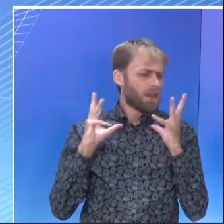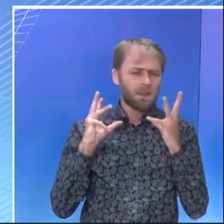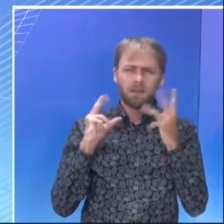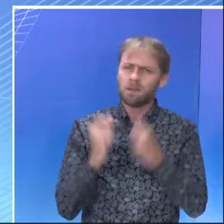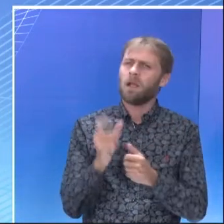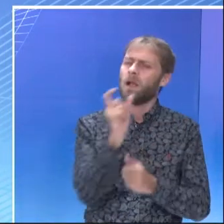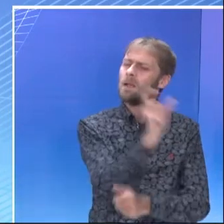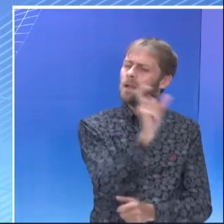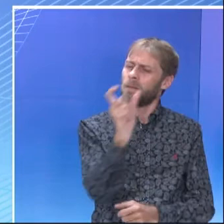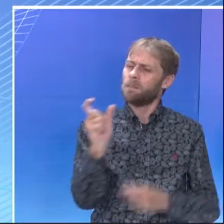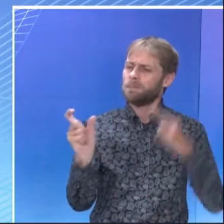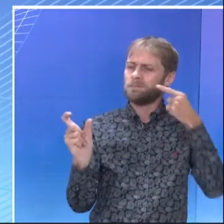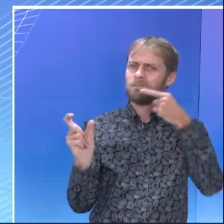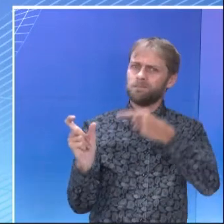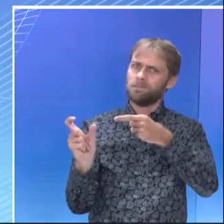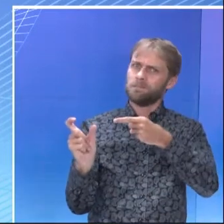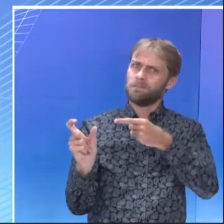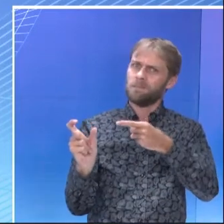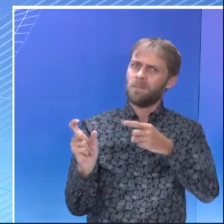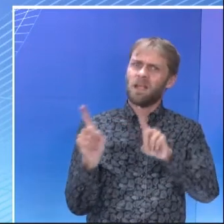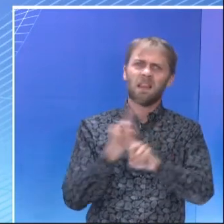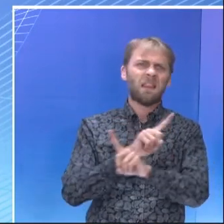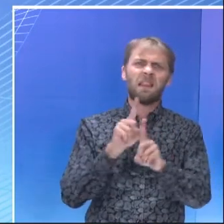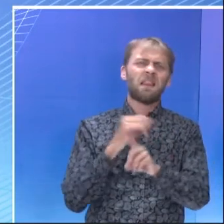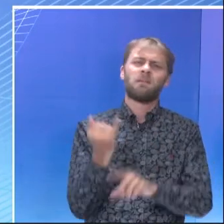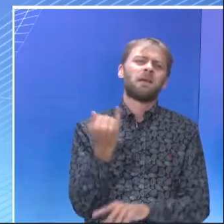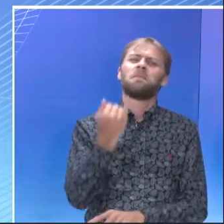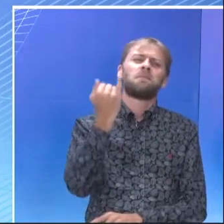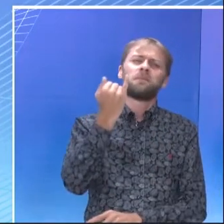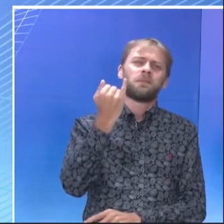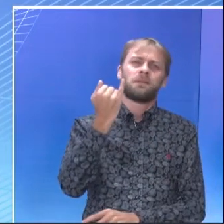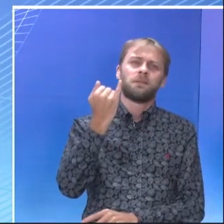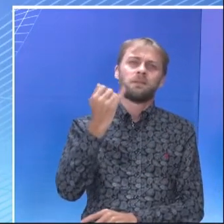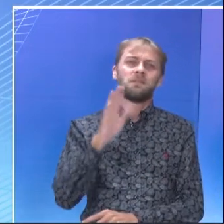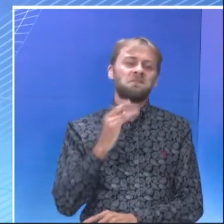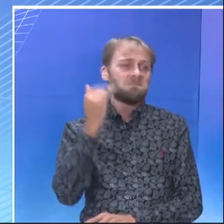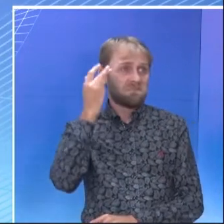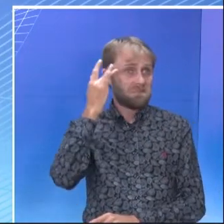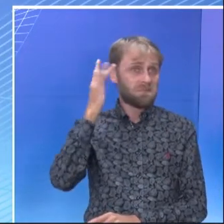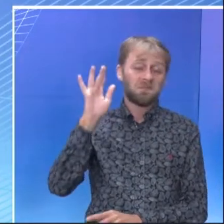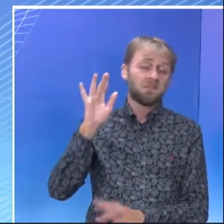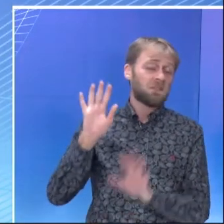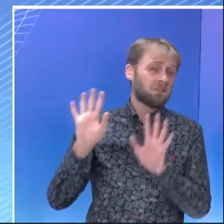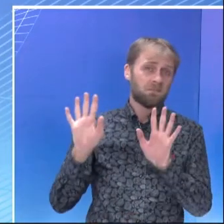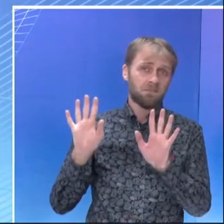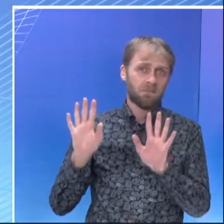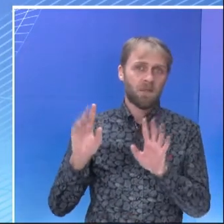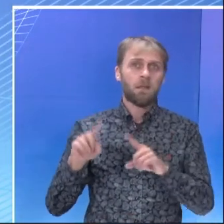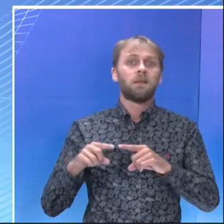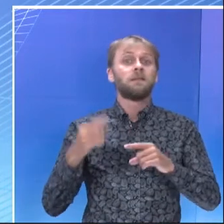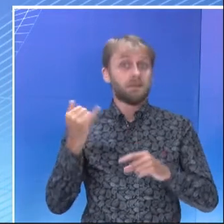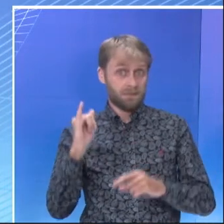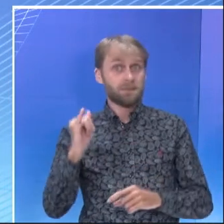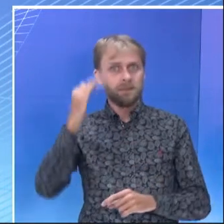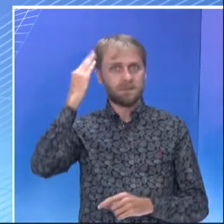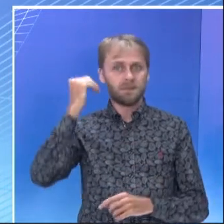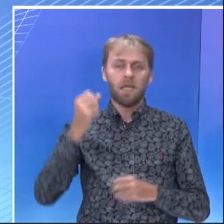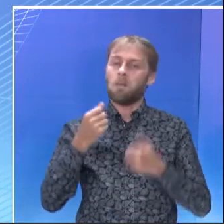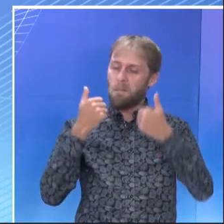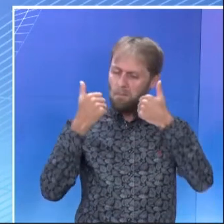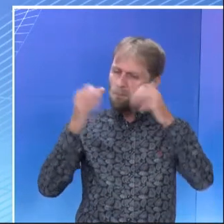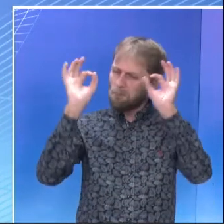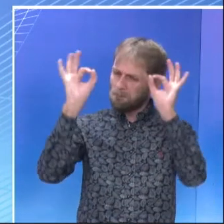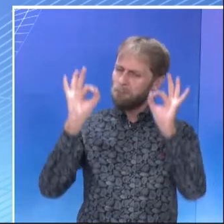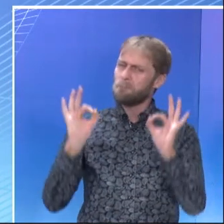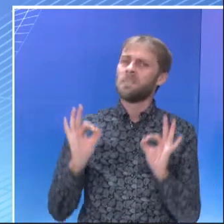palavras que estão escritas ali no texto. Isso não é importante que você saiba. Se você souber, é ótimo, maravilha. Mas aqui a gente está falando que a gente está dando dicas,